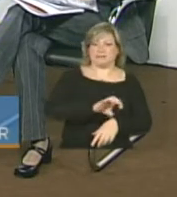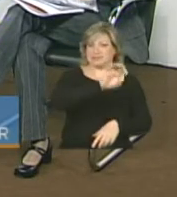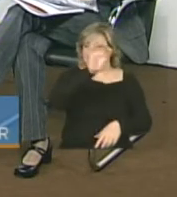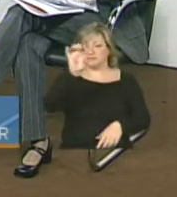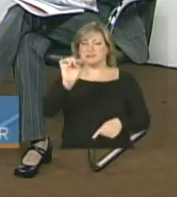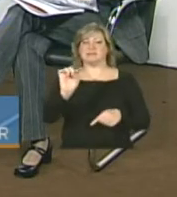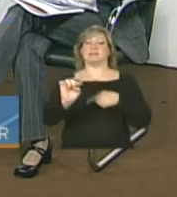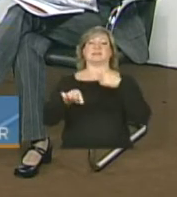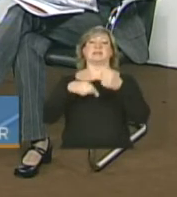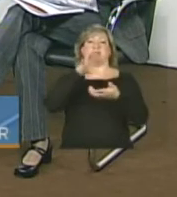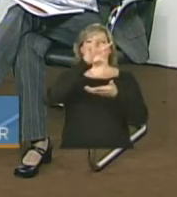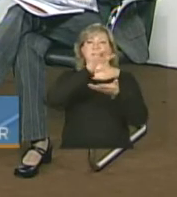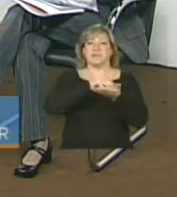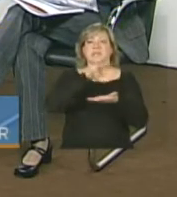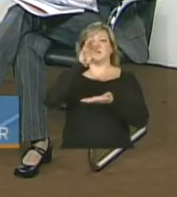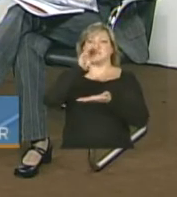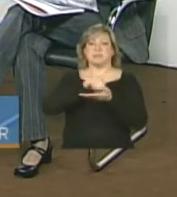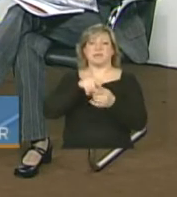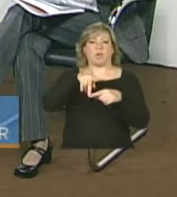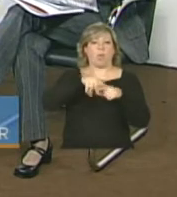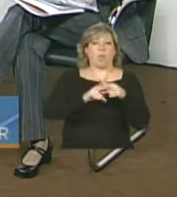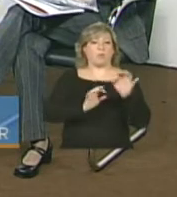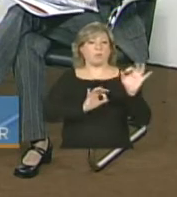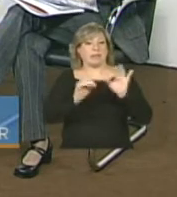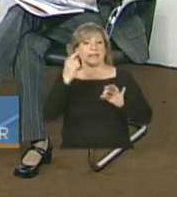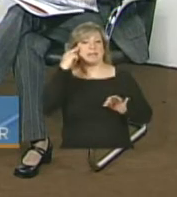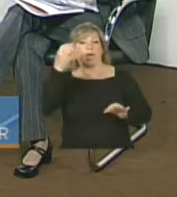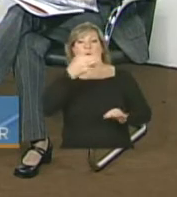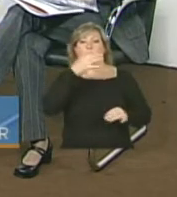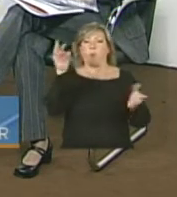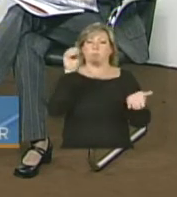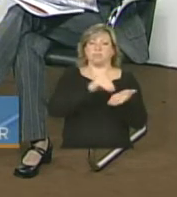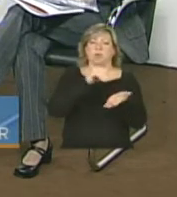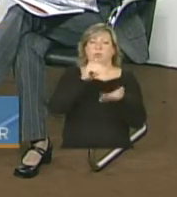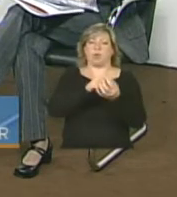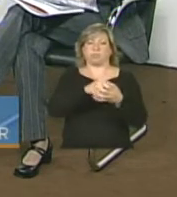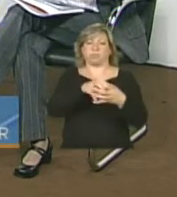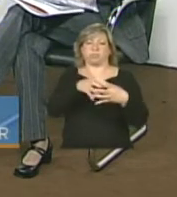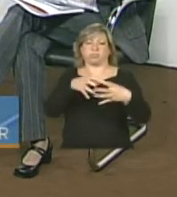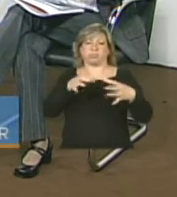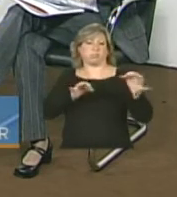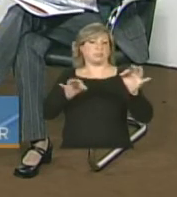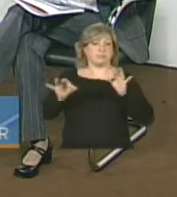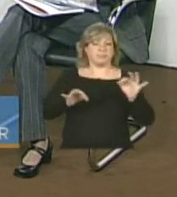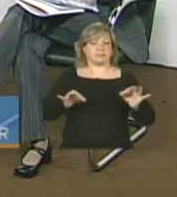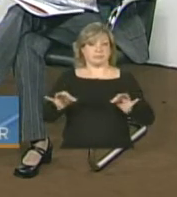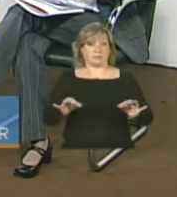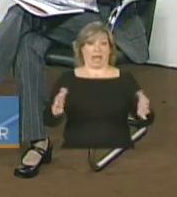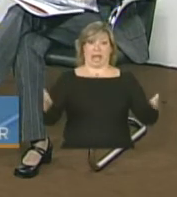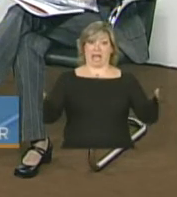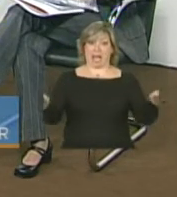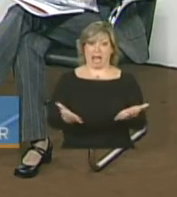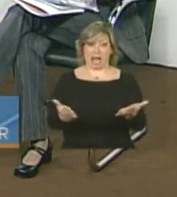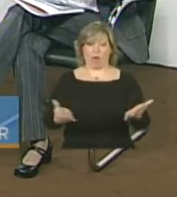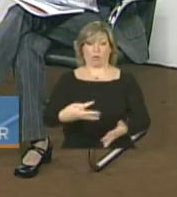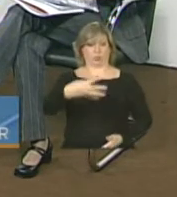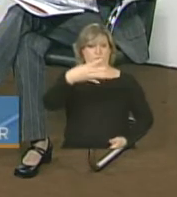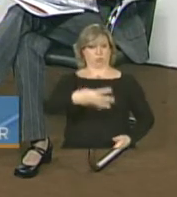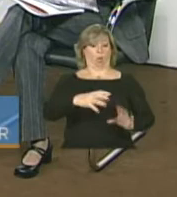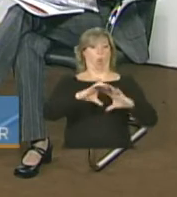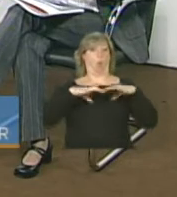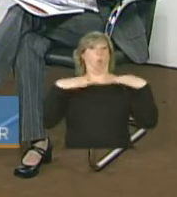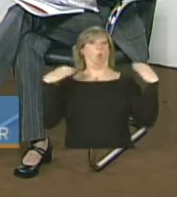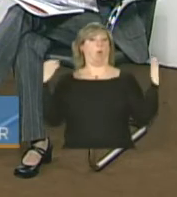sendo filtrado, veio sendo apurado, as ideias foram se juntando e se remodelando. Agora, na quarta conferência,